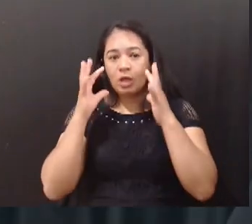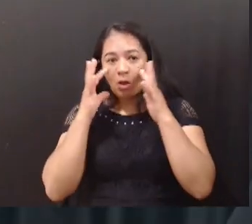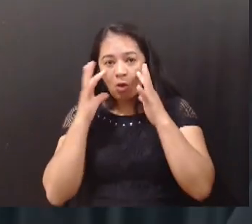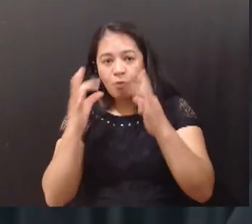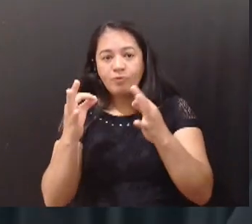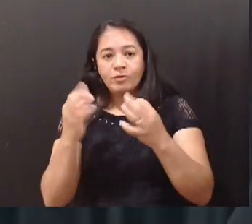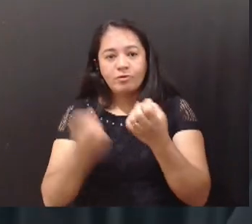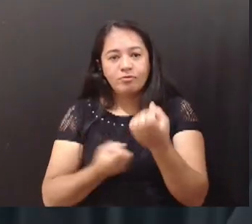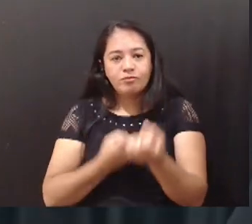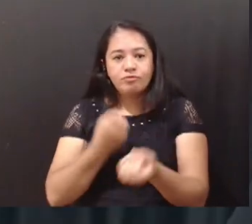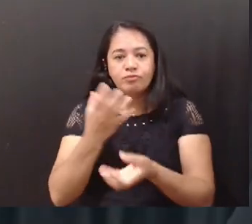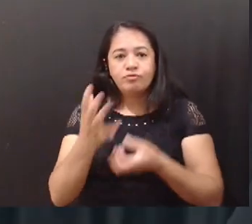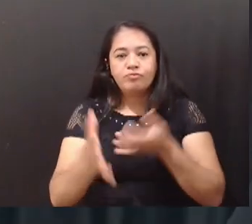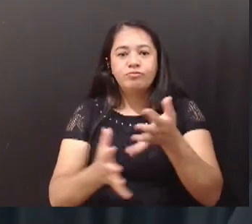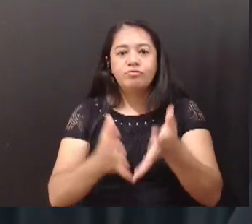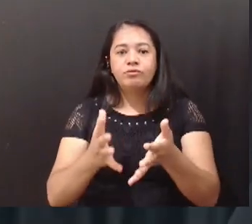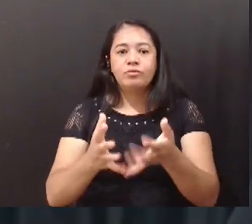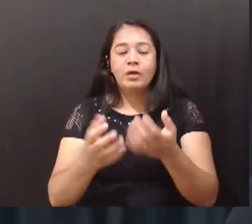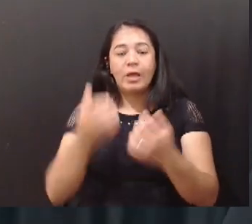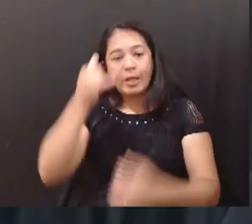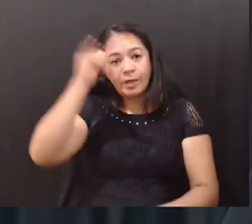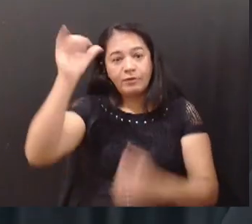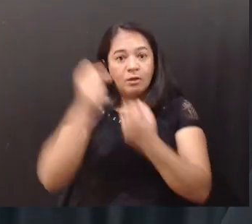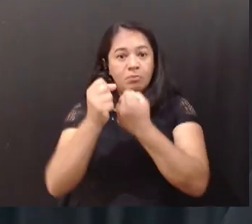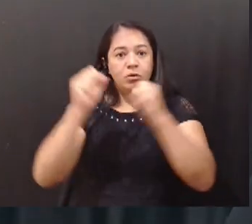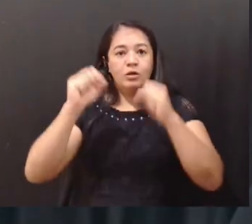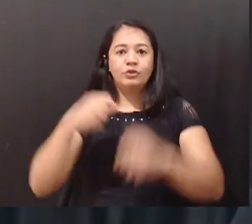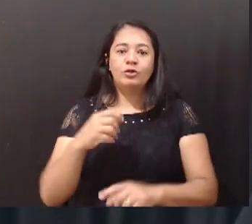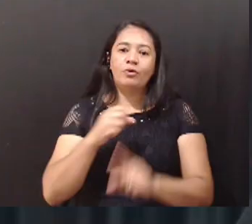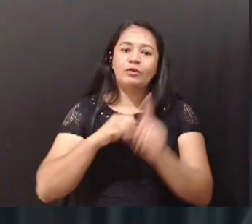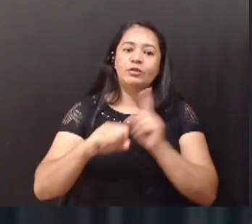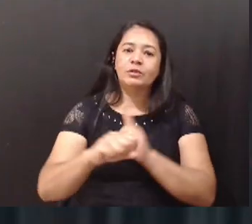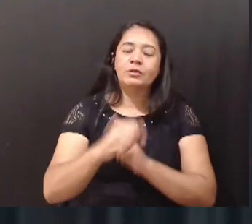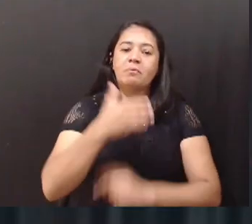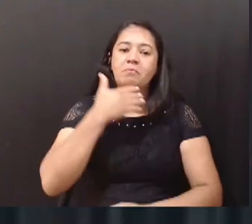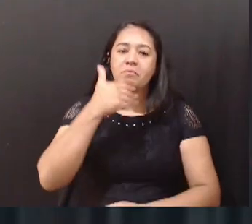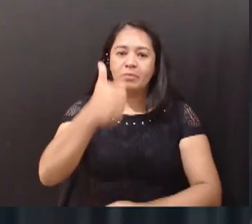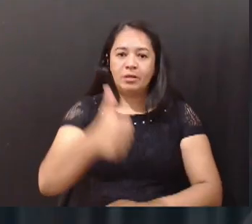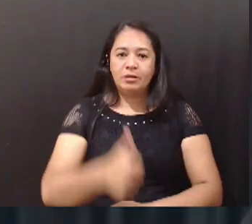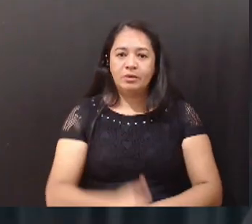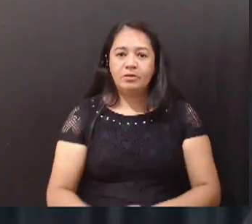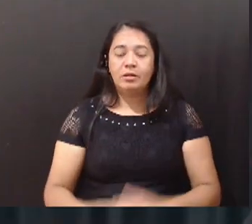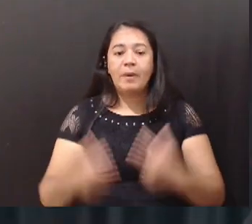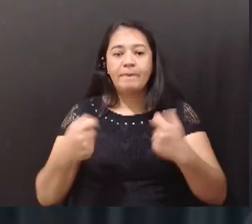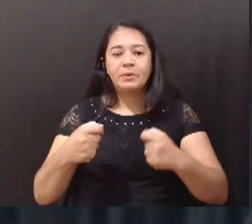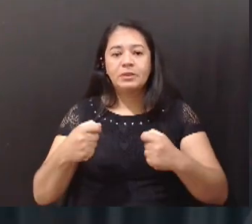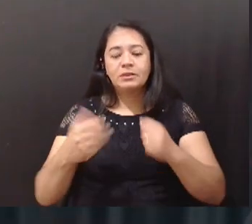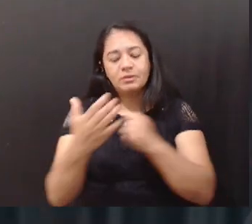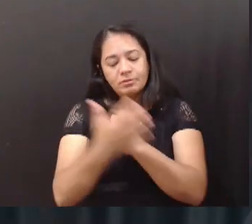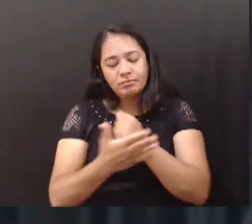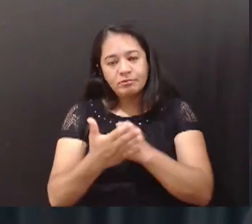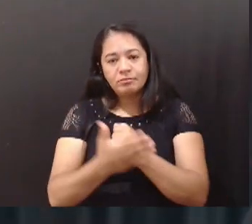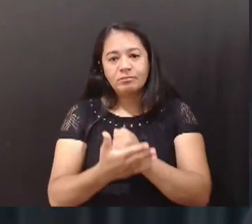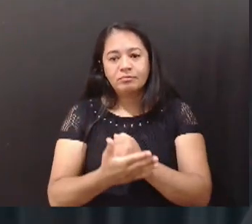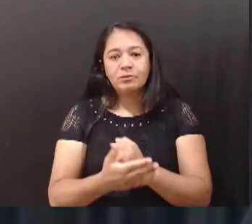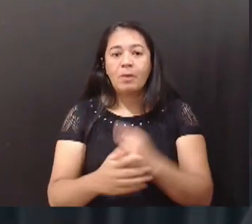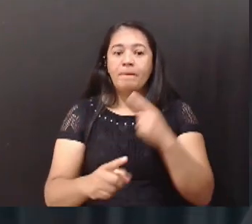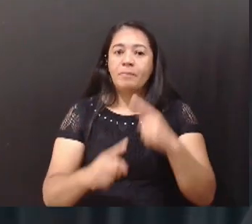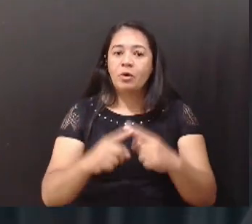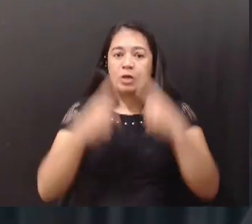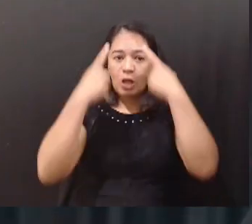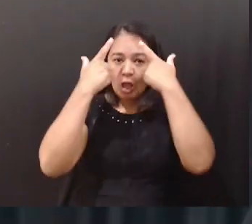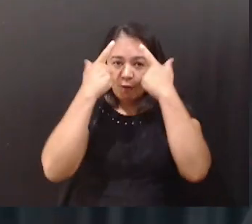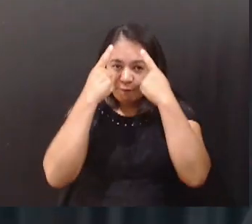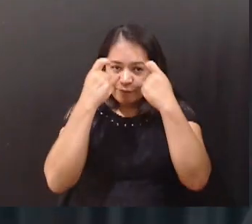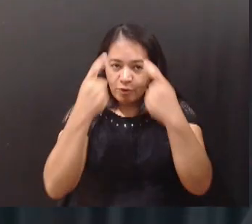não explodir, a gente vai ter uma sociedade muito melhor. Tem que ser da base. Exato. E a violência de gênero, ela vem